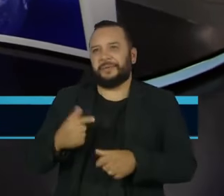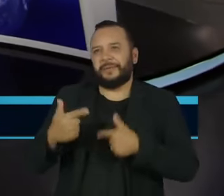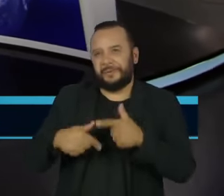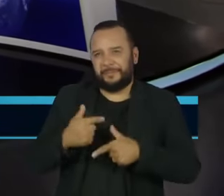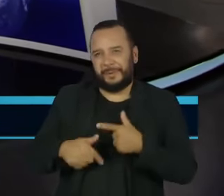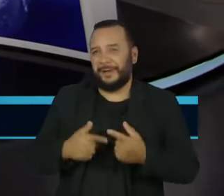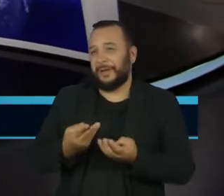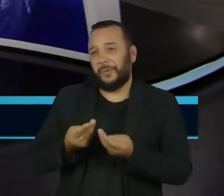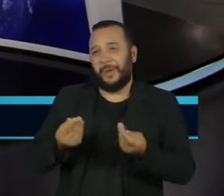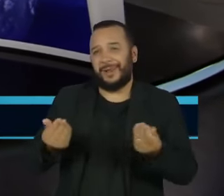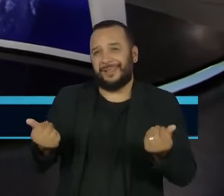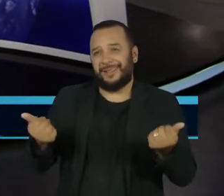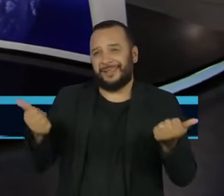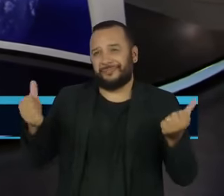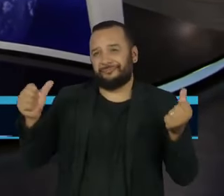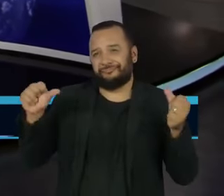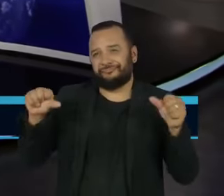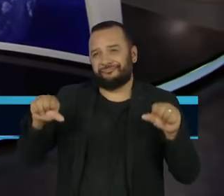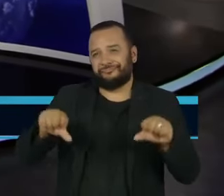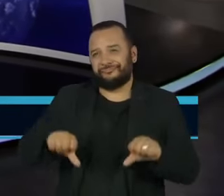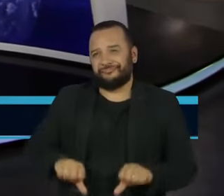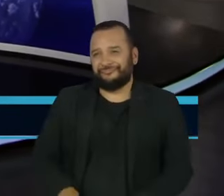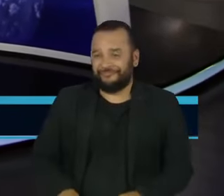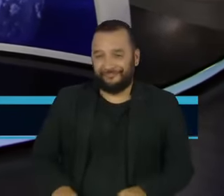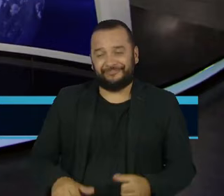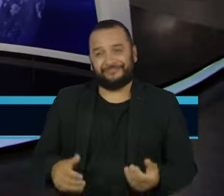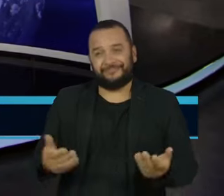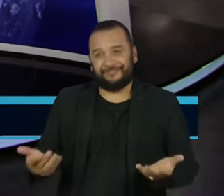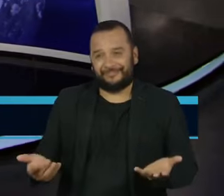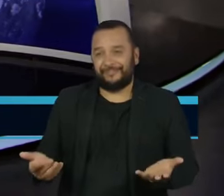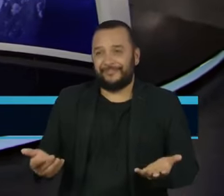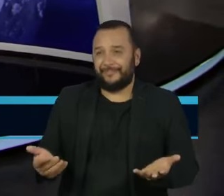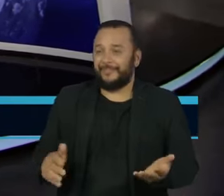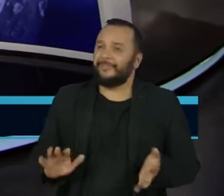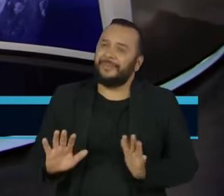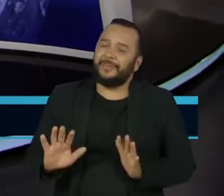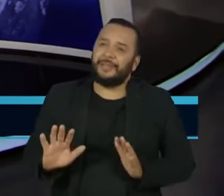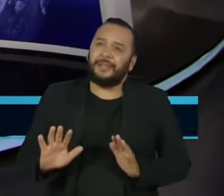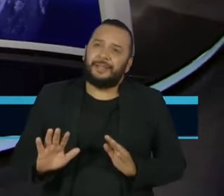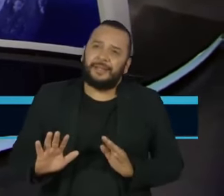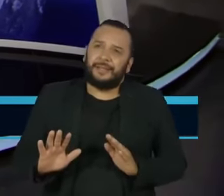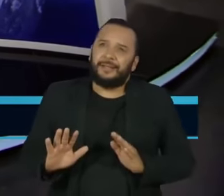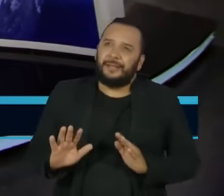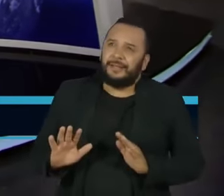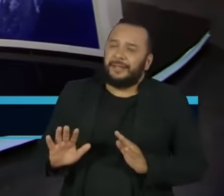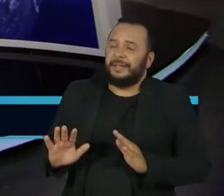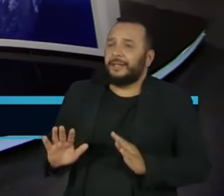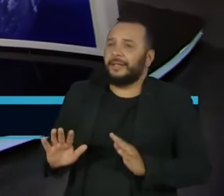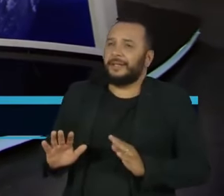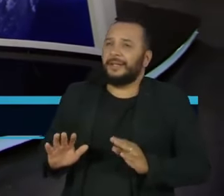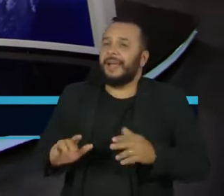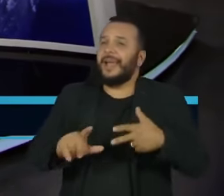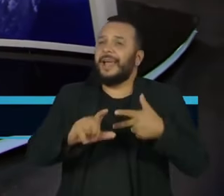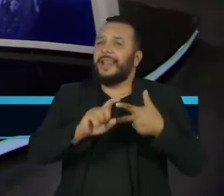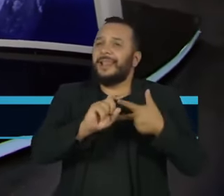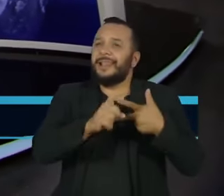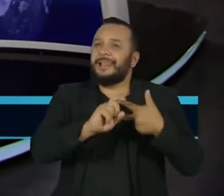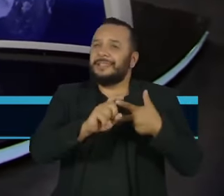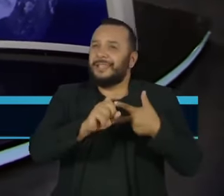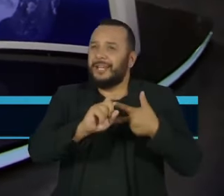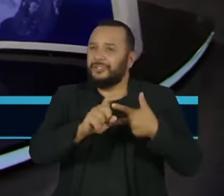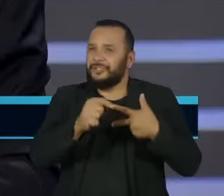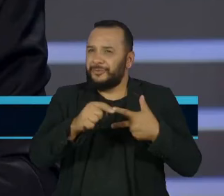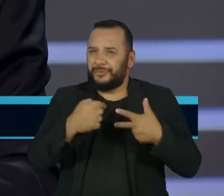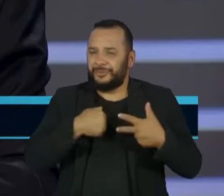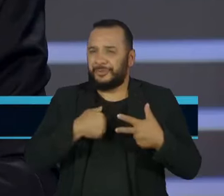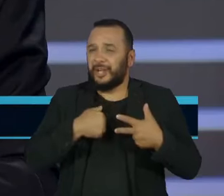fico me perguntando afinal de contas o interesse de quem o legislativo tá defendendo mantendo